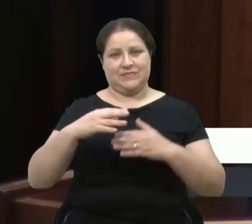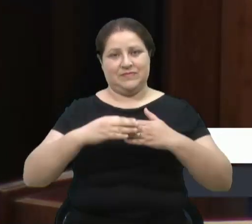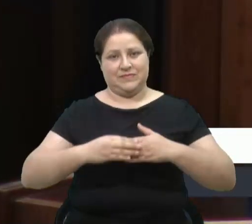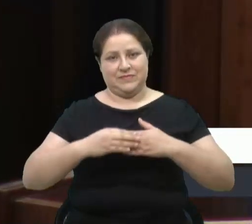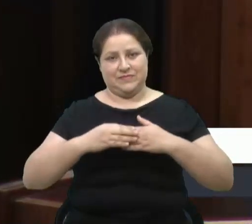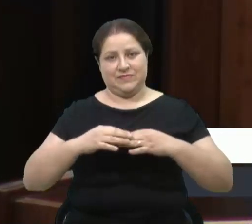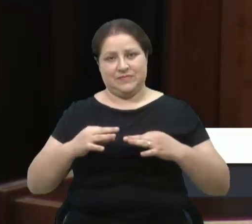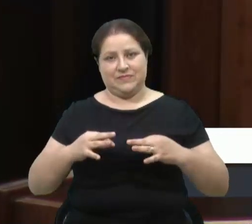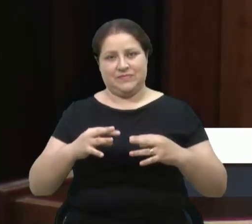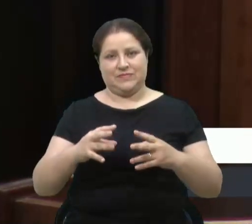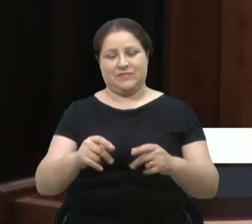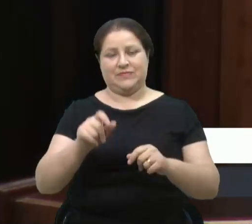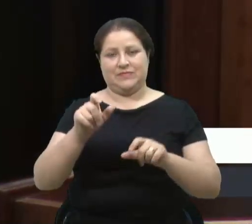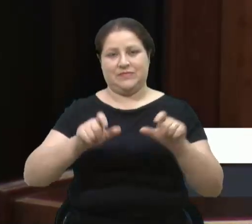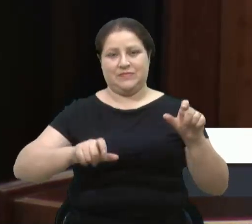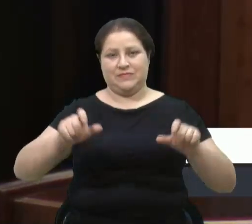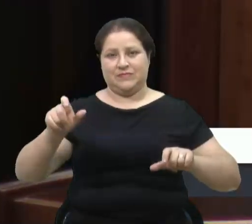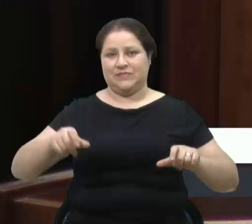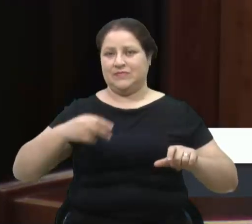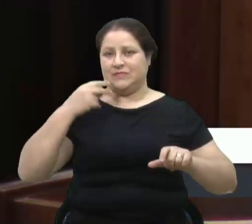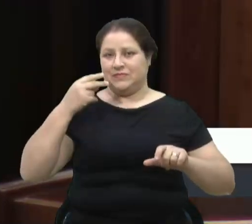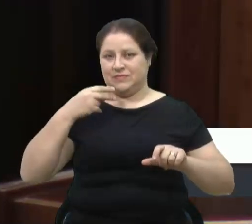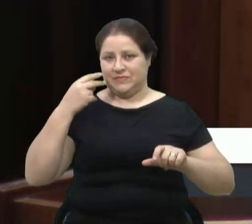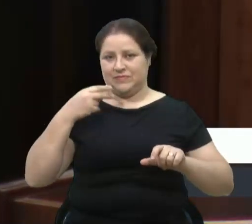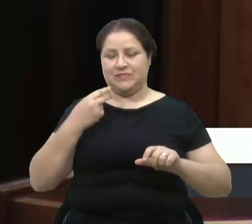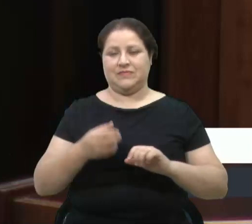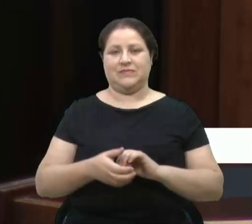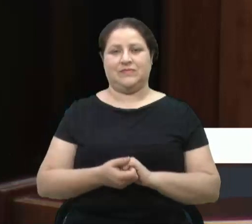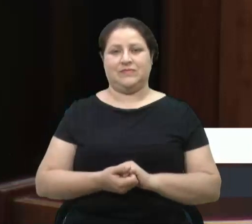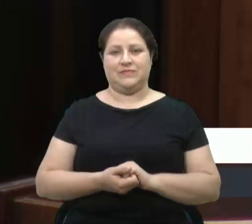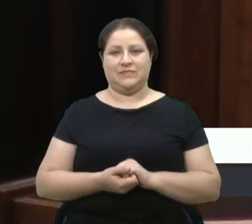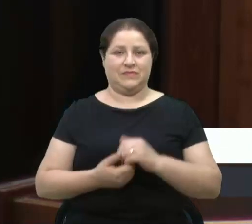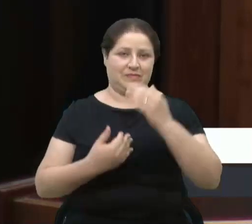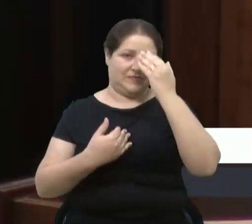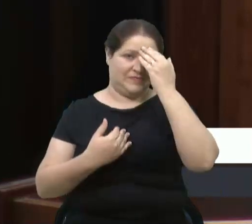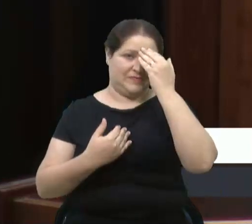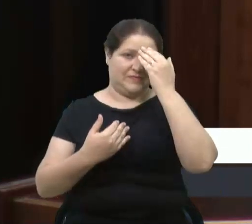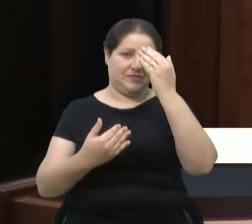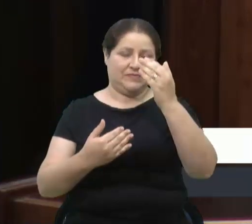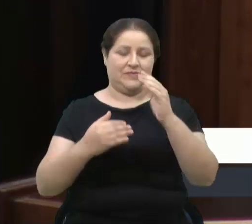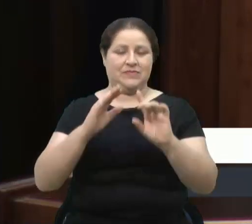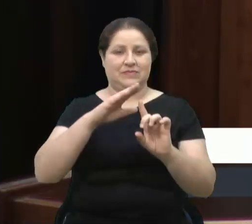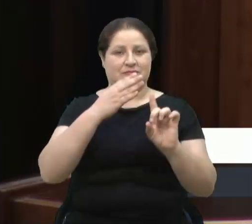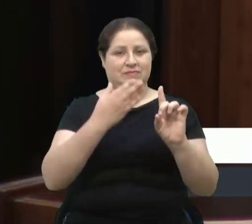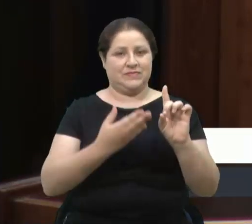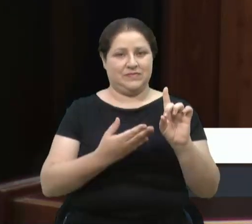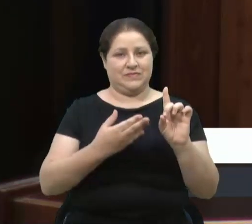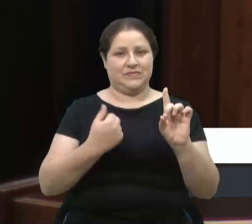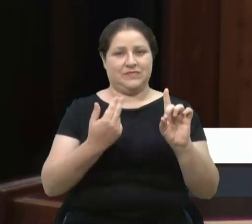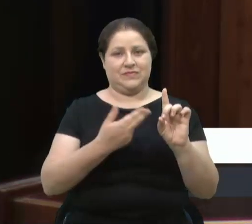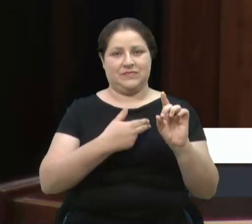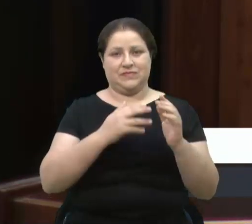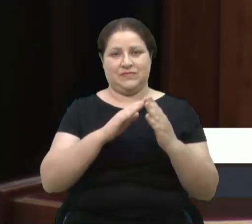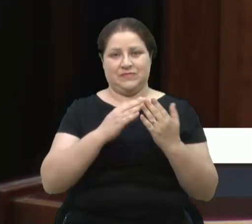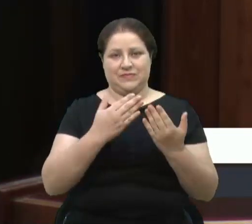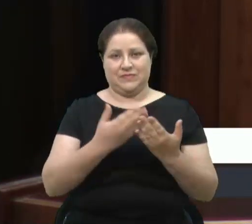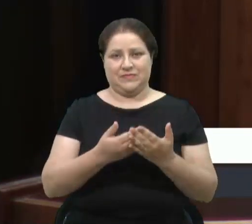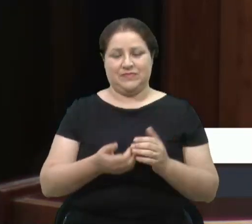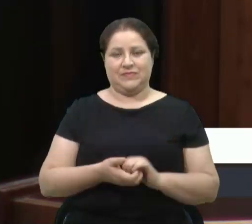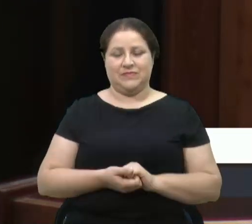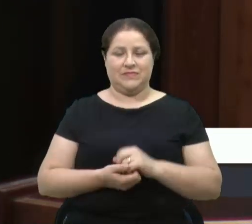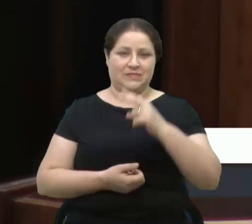os vereadores aqui da casa agradecer a essa homenagem a nossa escola ensino